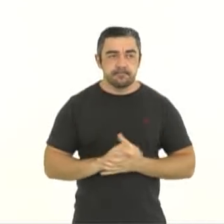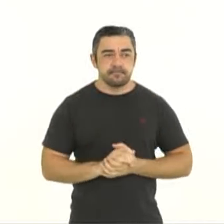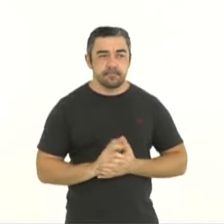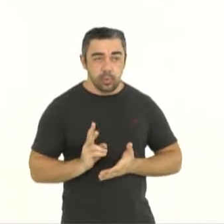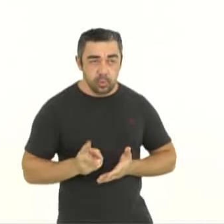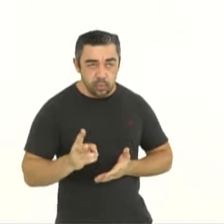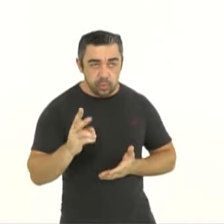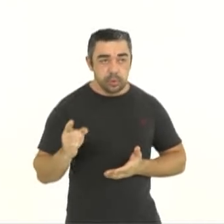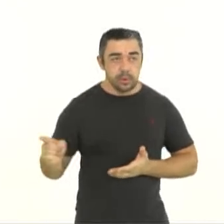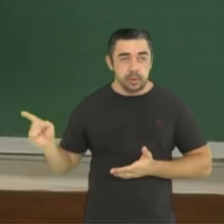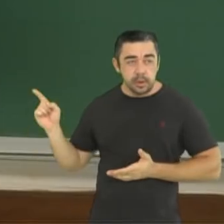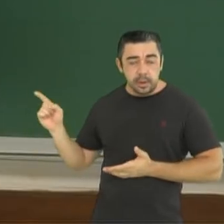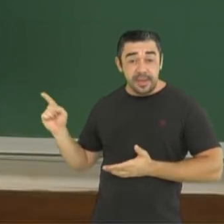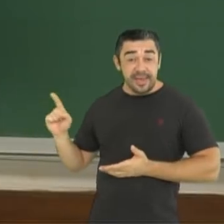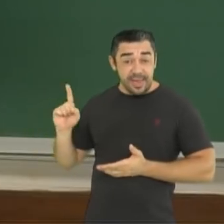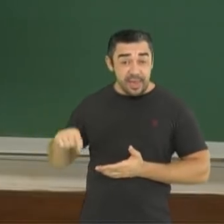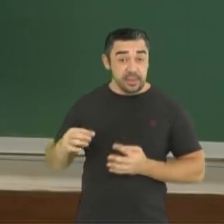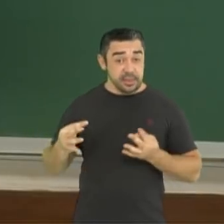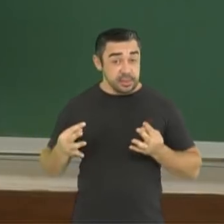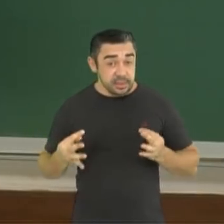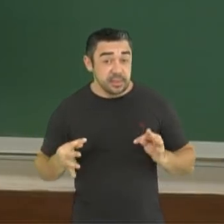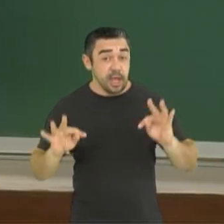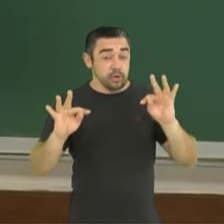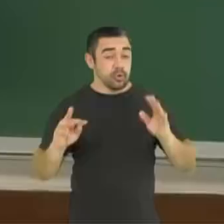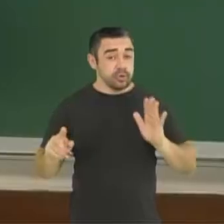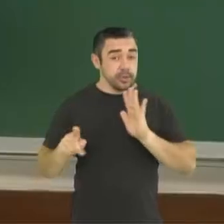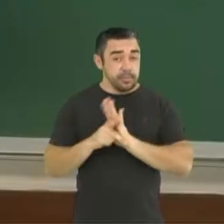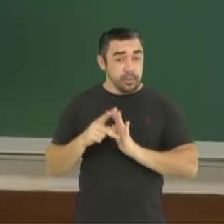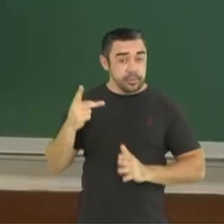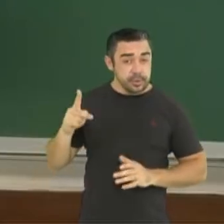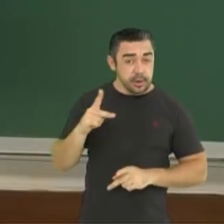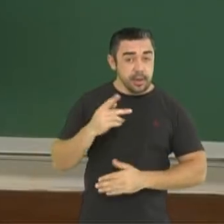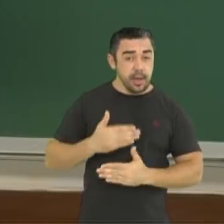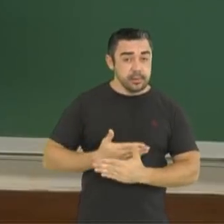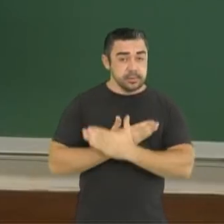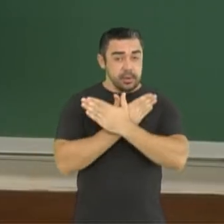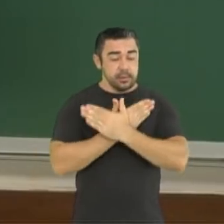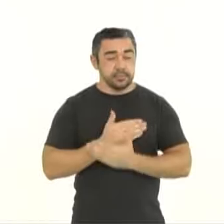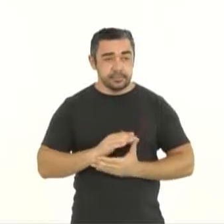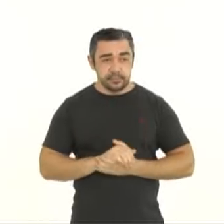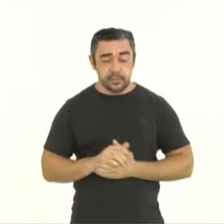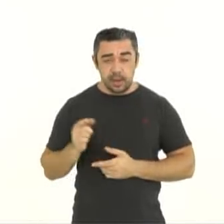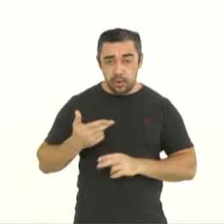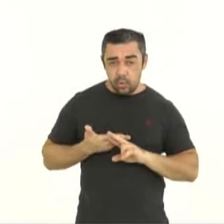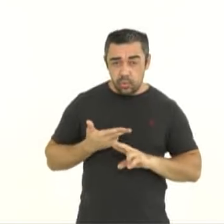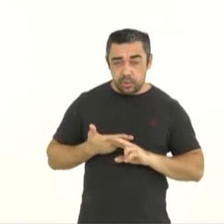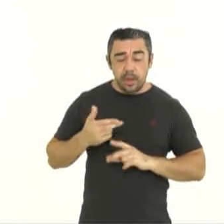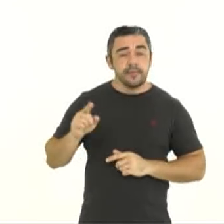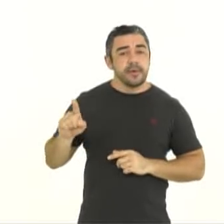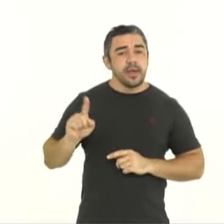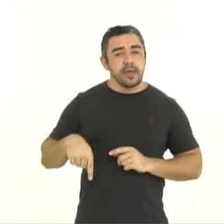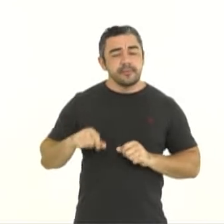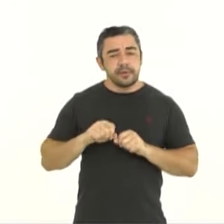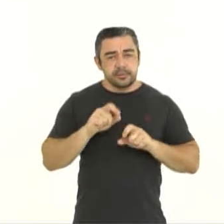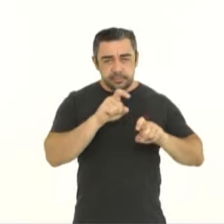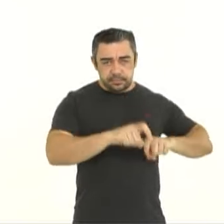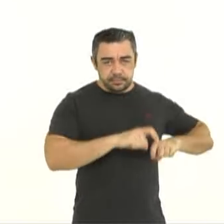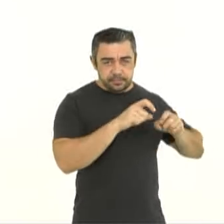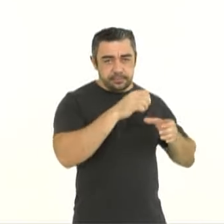Continuando, aqui que chega a tecnologia asteca, olha lá, os astecas utilizavam um sistema de plantio